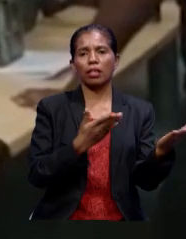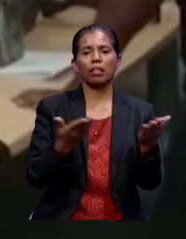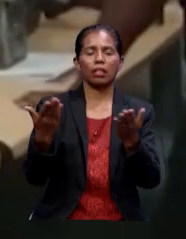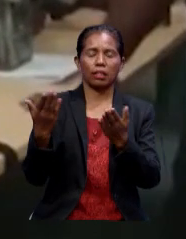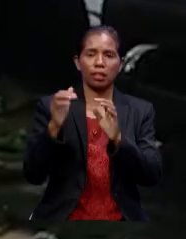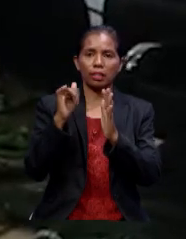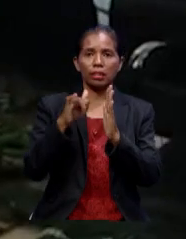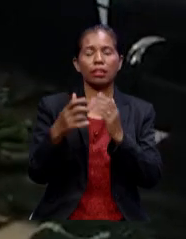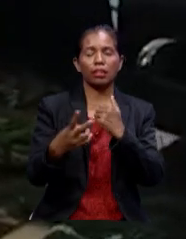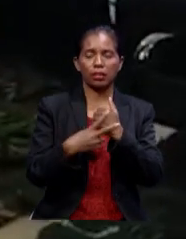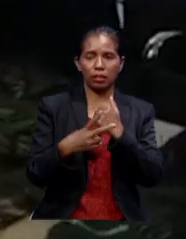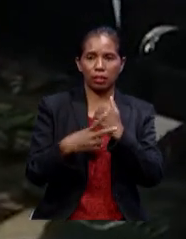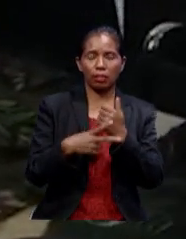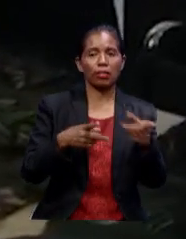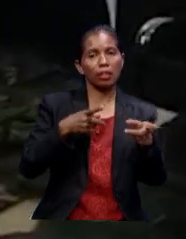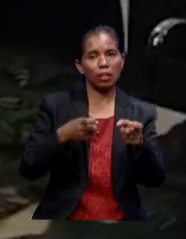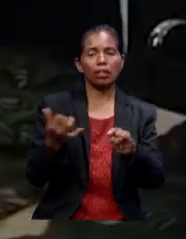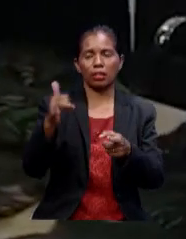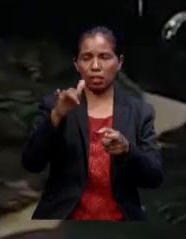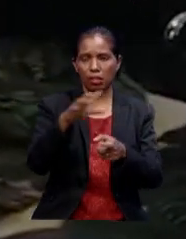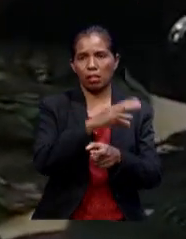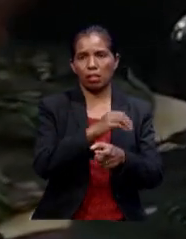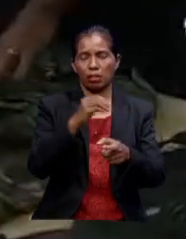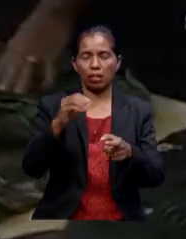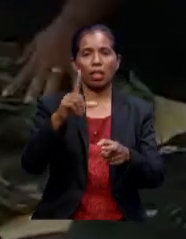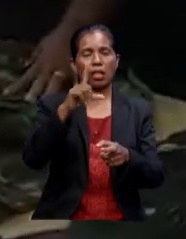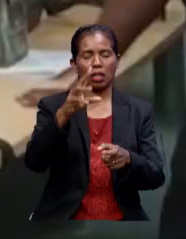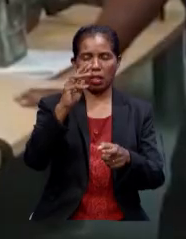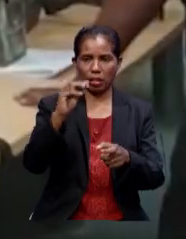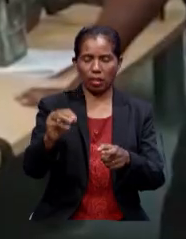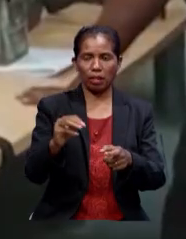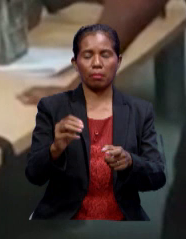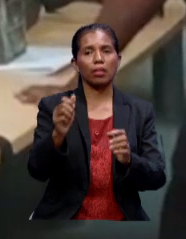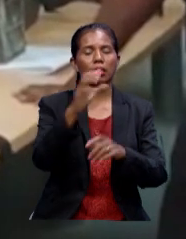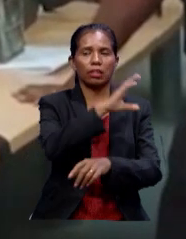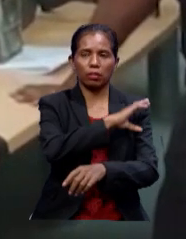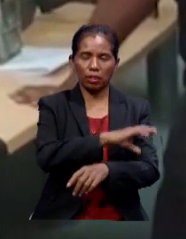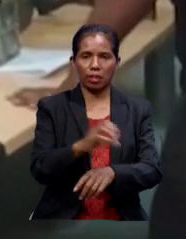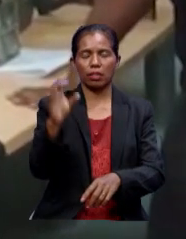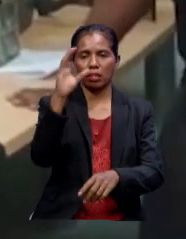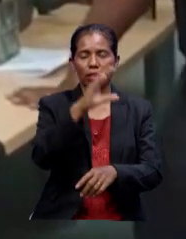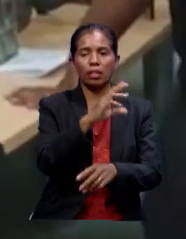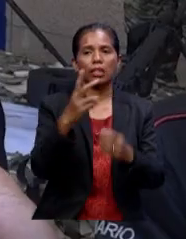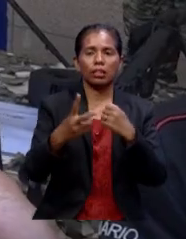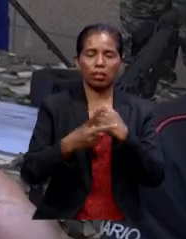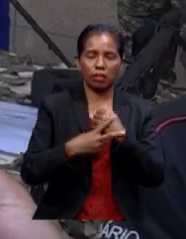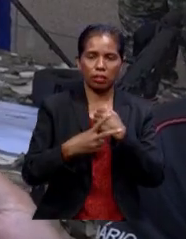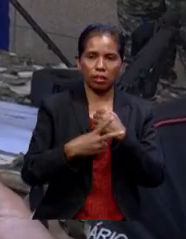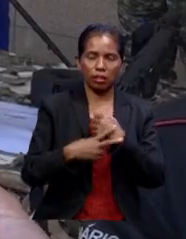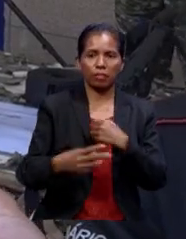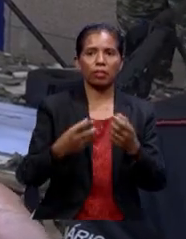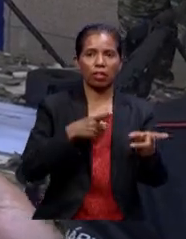halo investigação ba cidadão hotu inclui LMI na be autoridade de segurança identificarai armas e hania